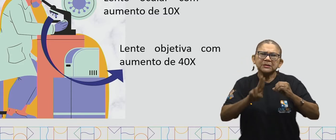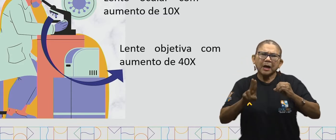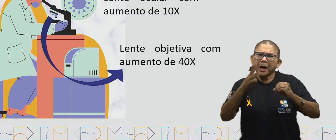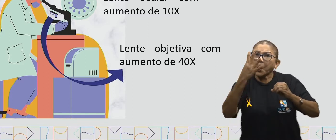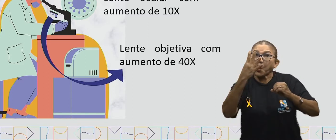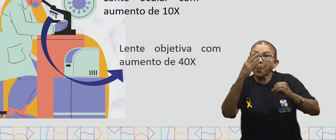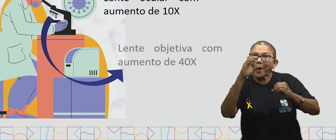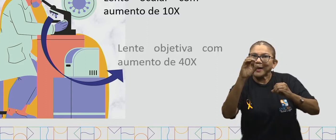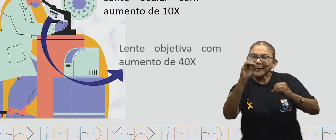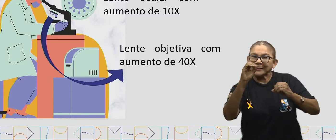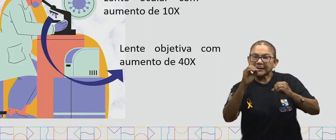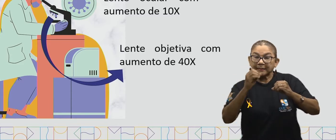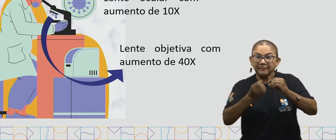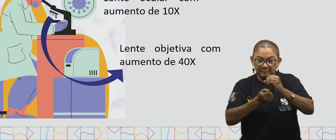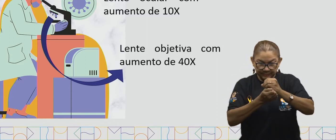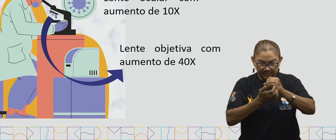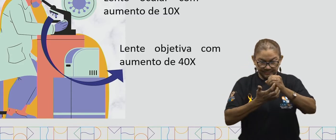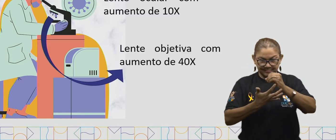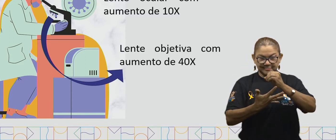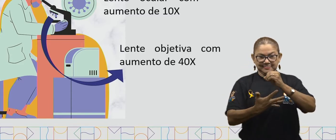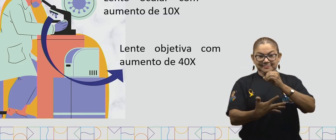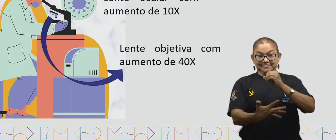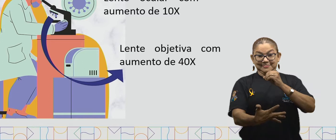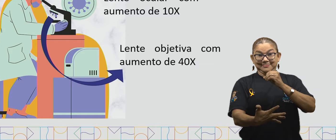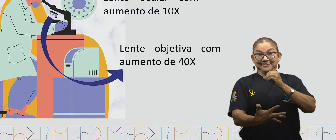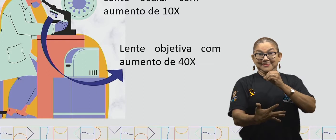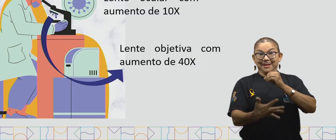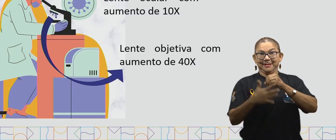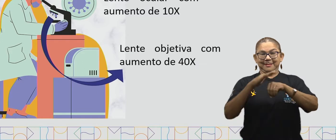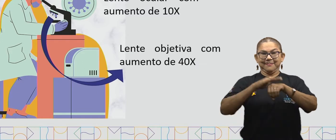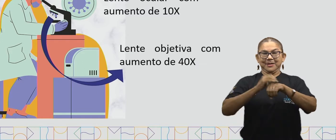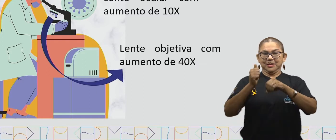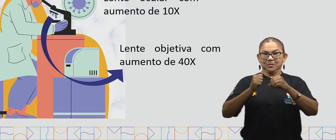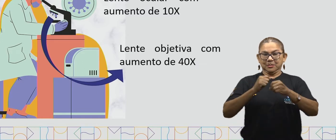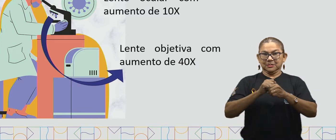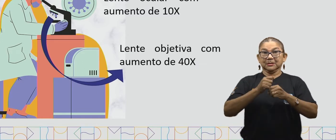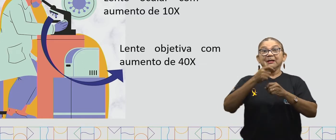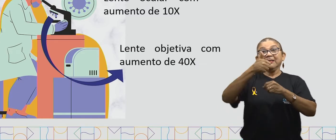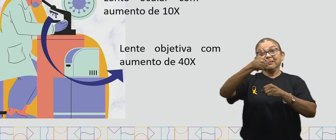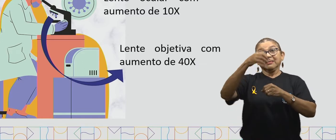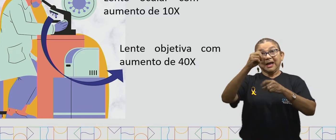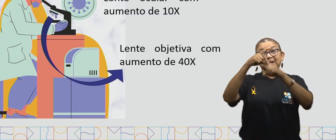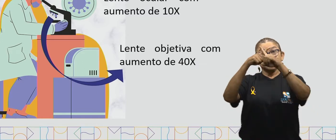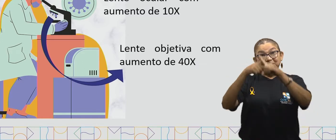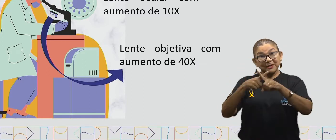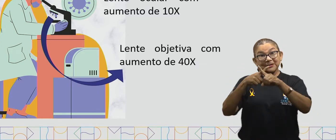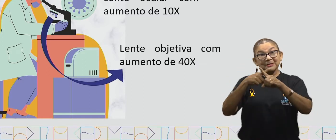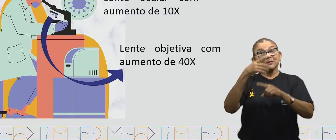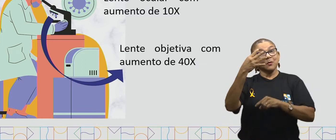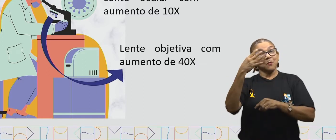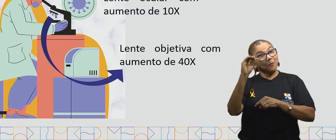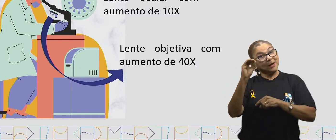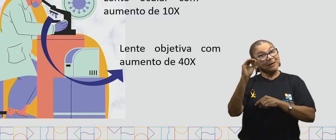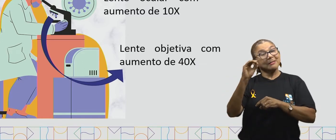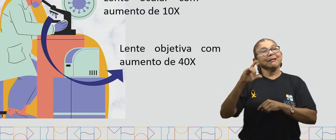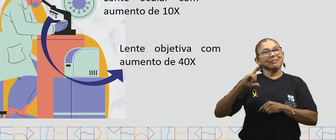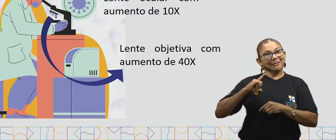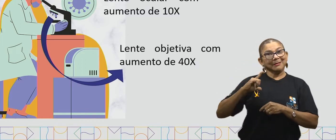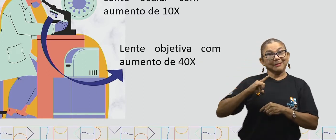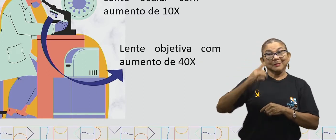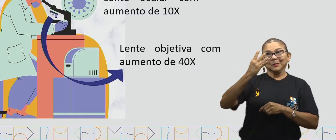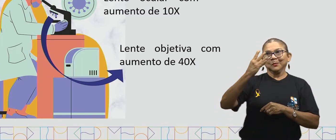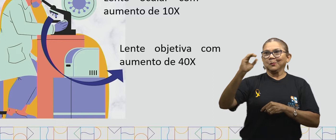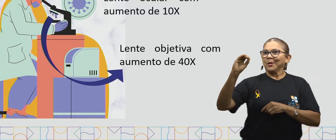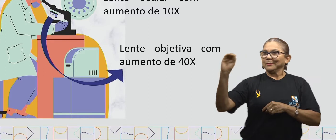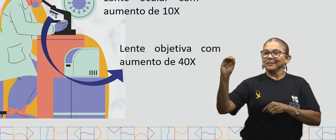com aumento de 40 vezes. Assim, multiplicando 10 vezes 40, temos